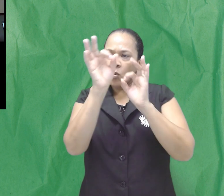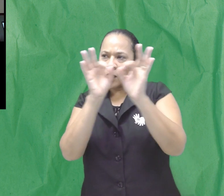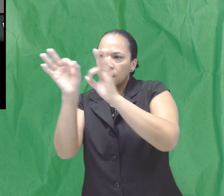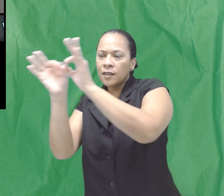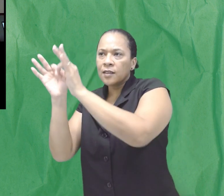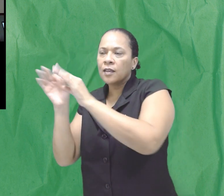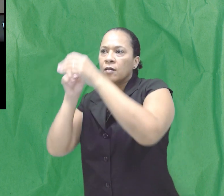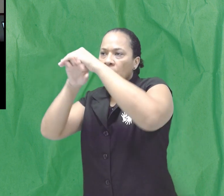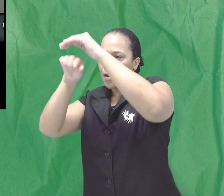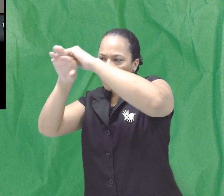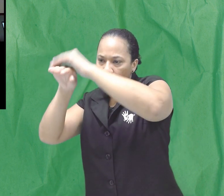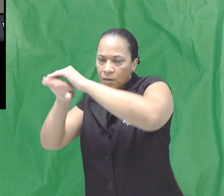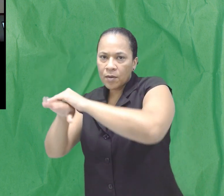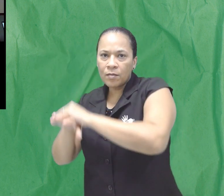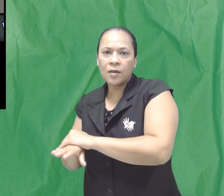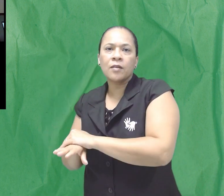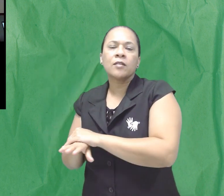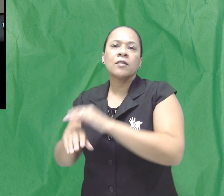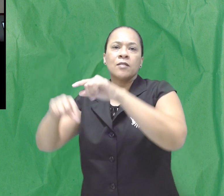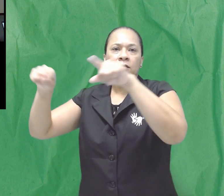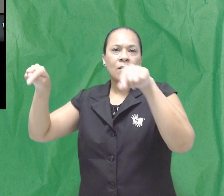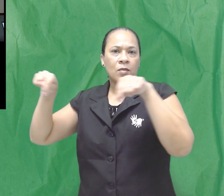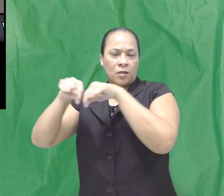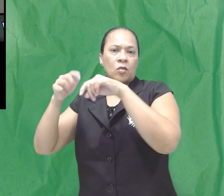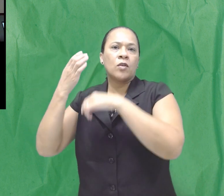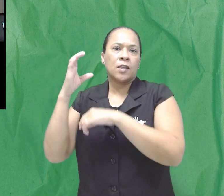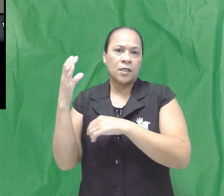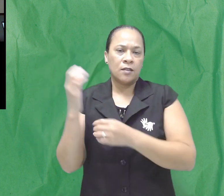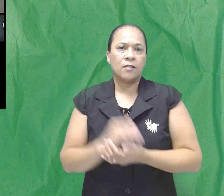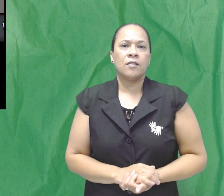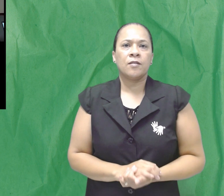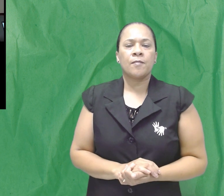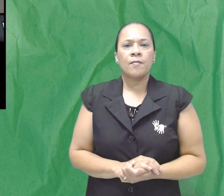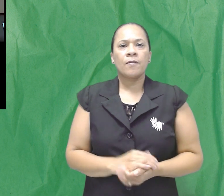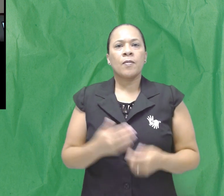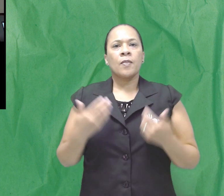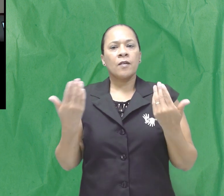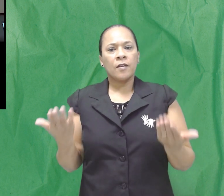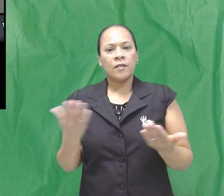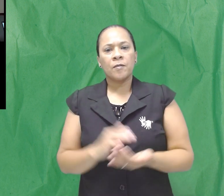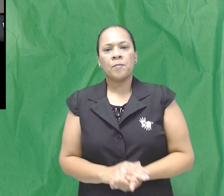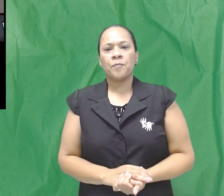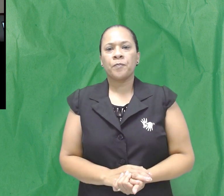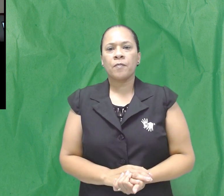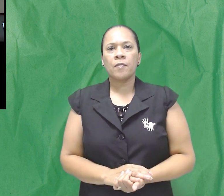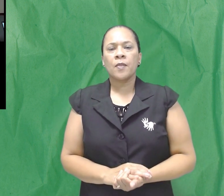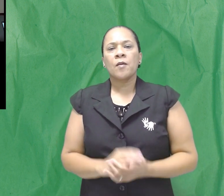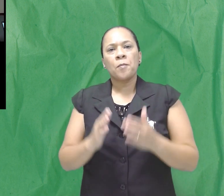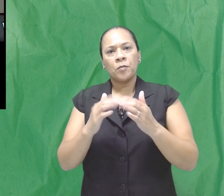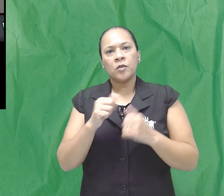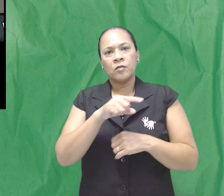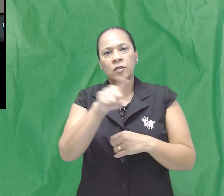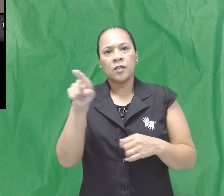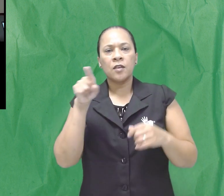organização dos nossos almoxarifados em um laboratório de ciências, tá bom, pessoal? Bom, peço, né, que